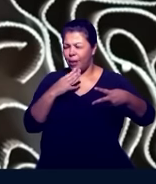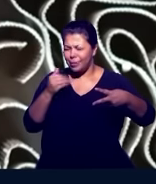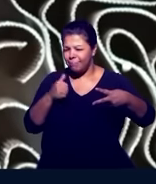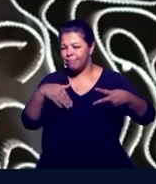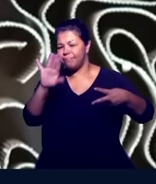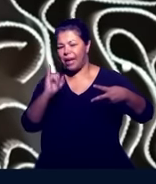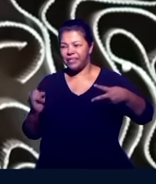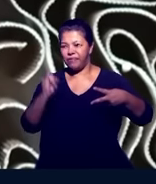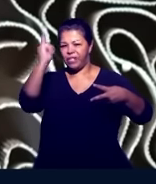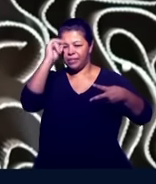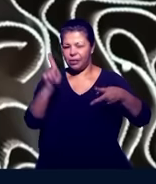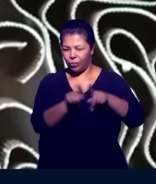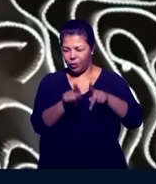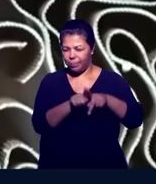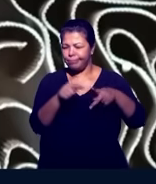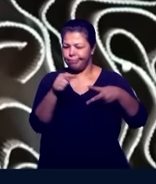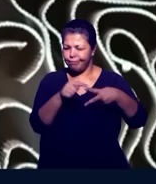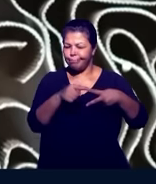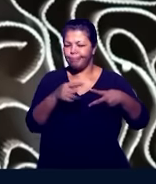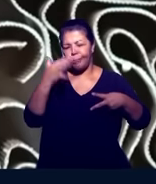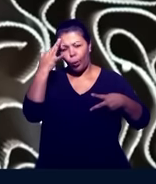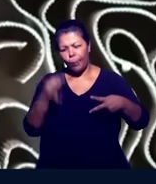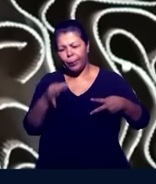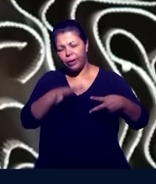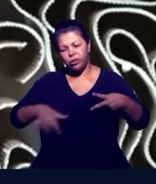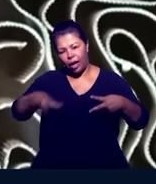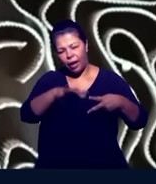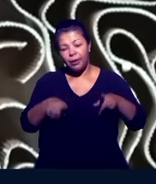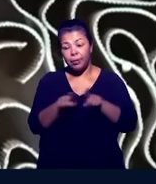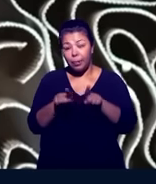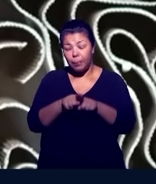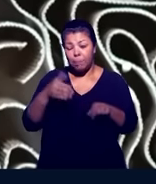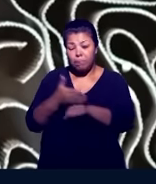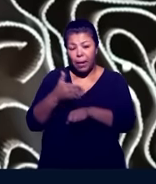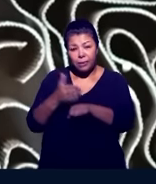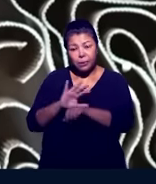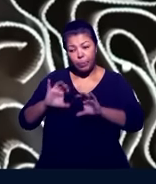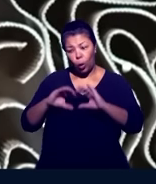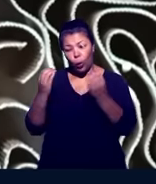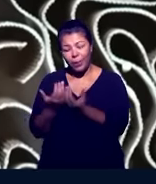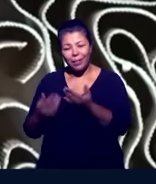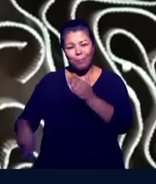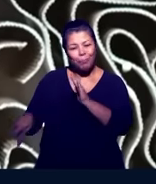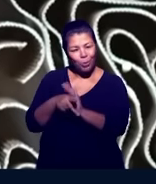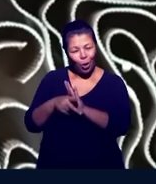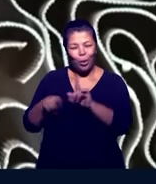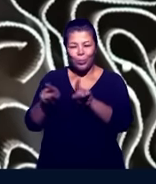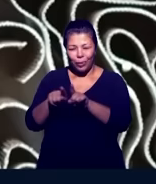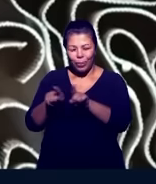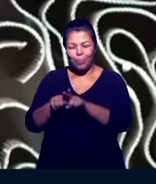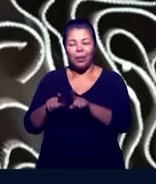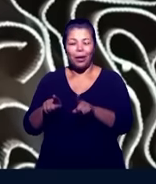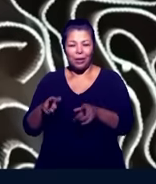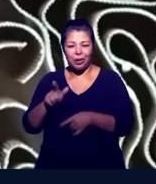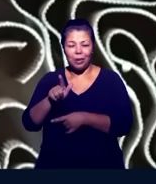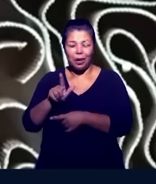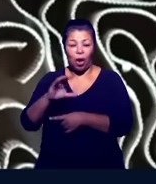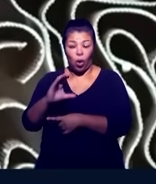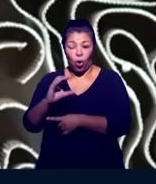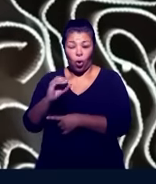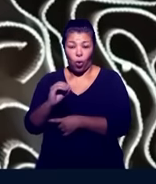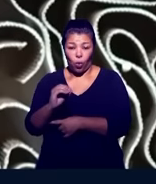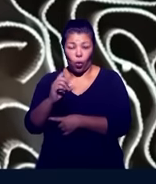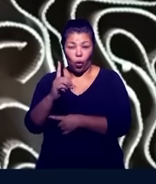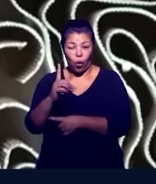preço entende muito de atividade ele participa inclusive de um comitê da fundação Júlio Vargas que é um comitê muito técnico que se chama codas que é um